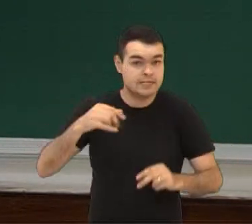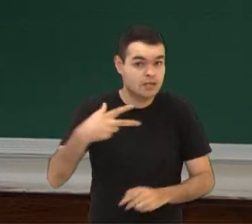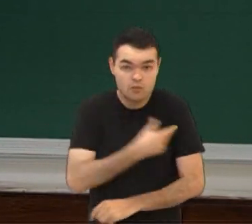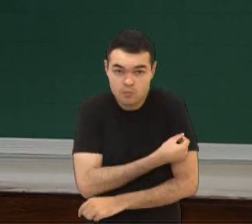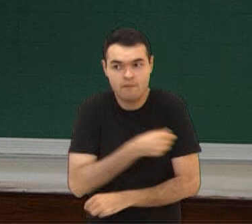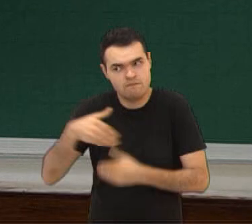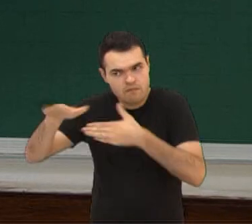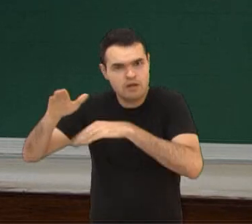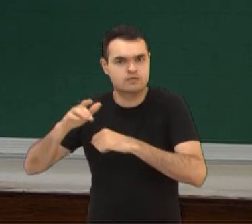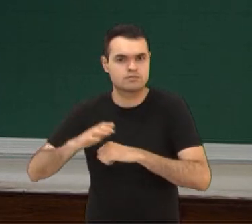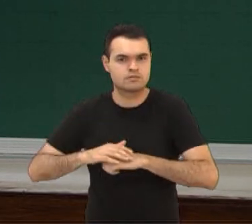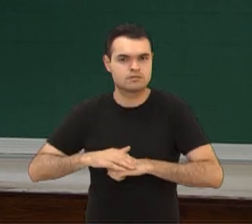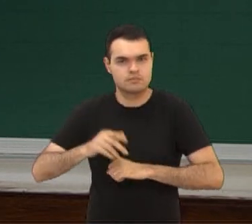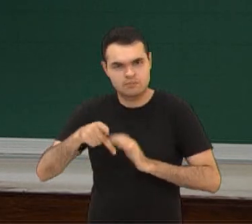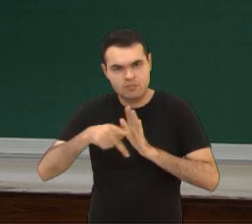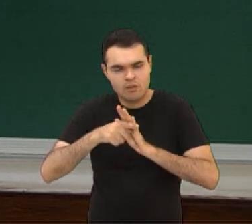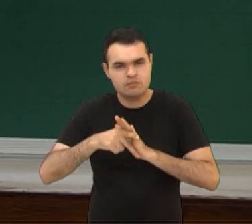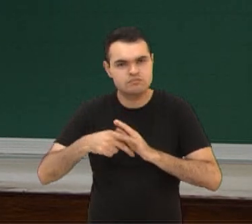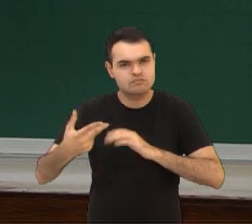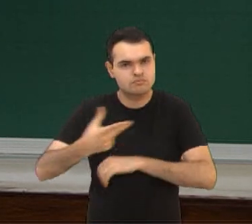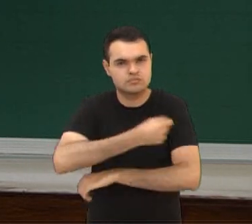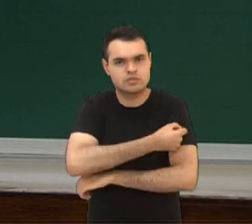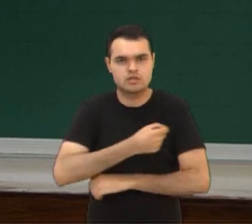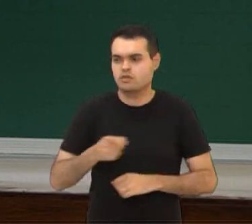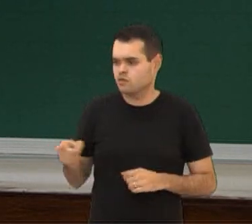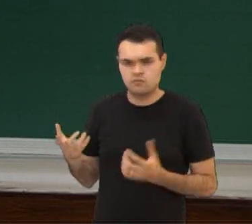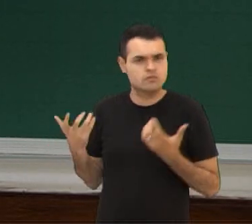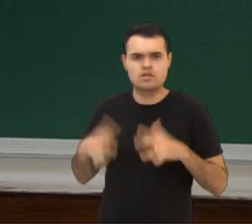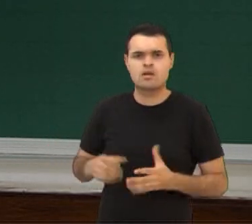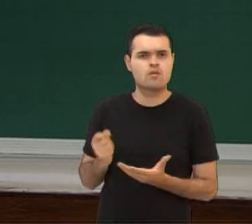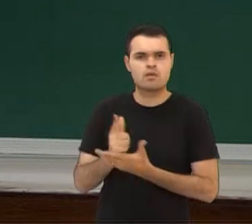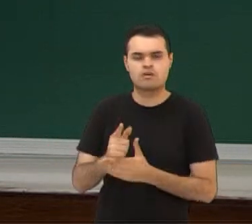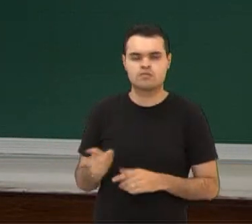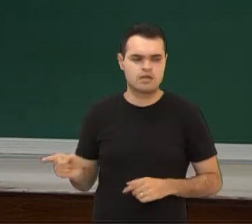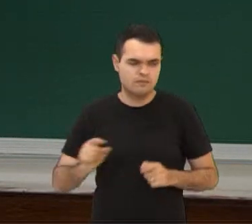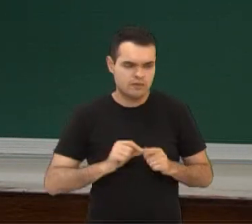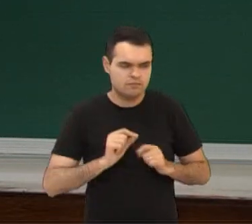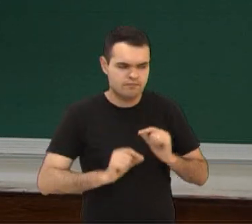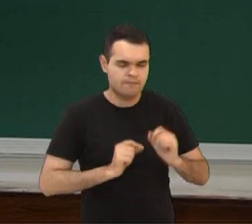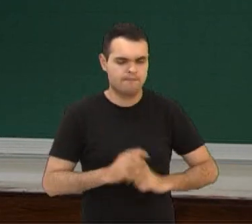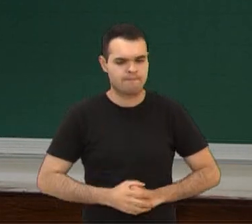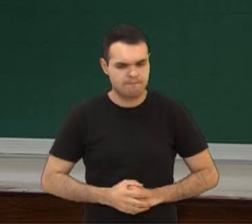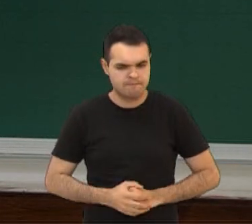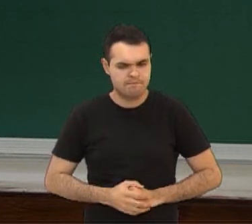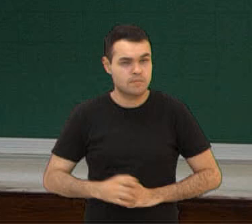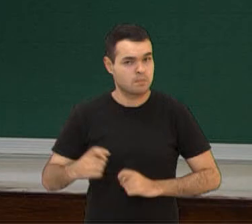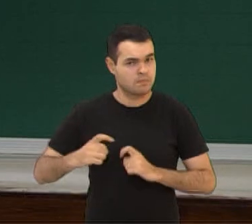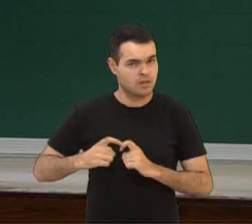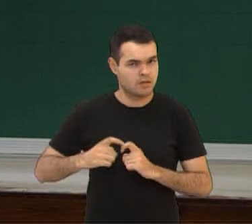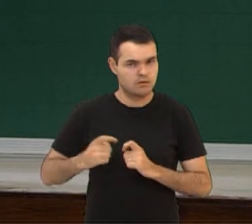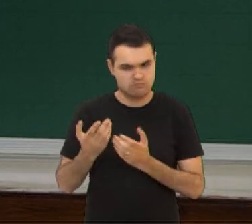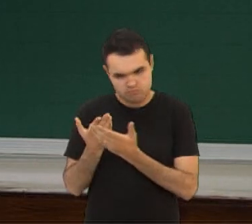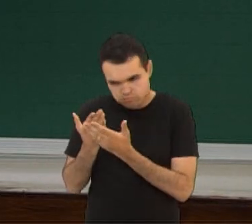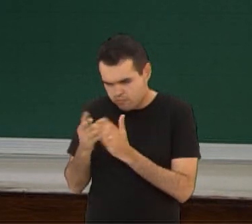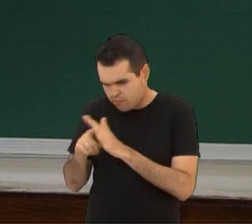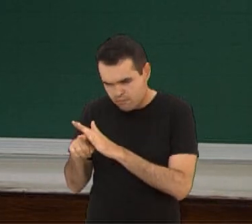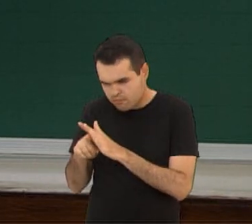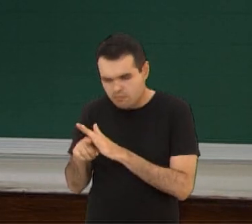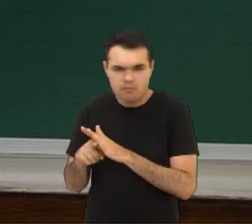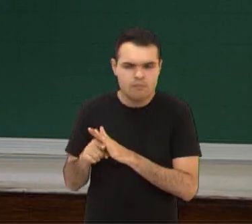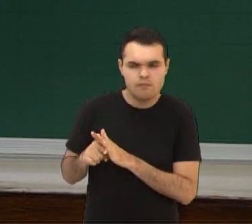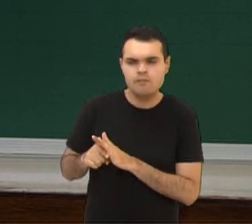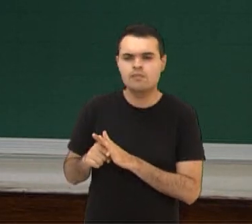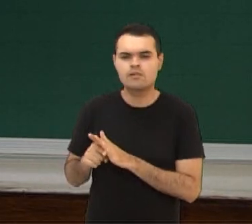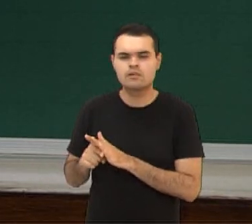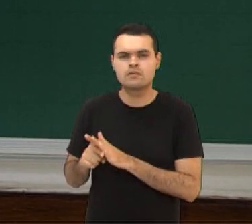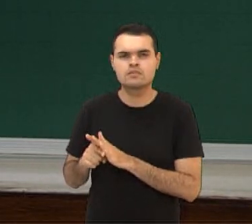tomar. Tomaram e ninguém queria comprar a vacina dele. Então, o que ele fez? Ele, um médico estudioso, foi lá